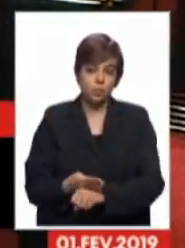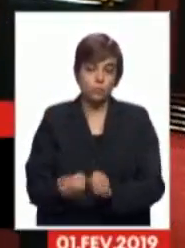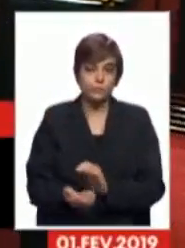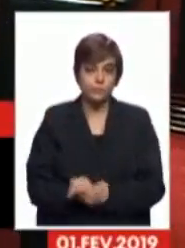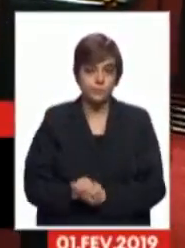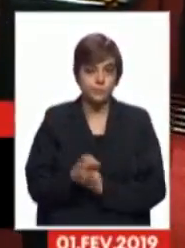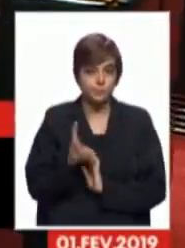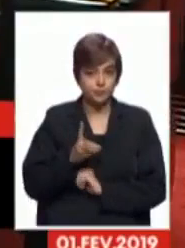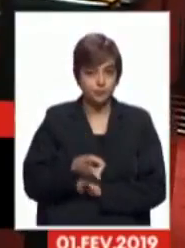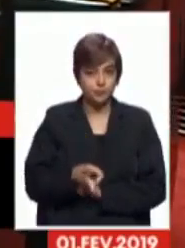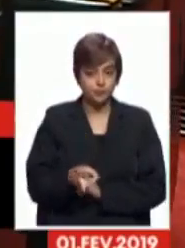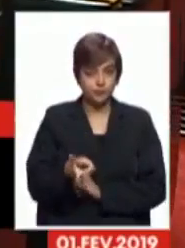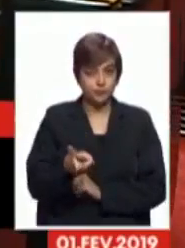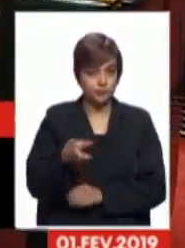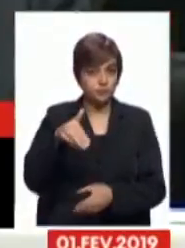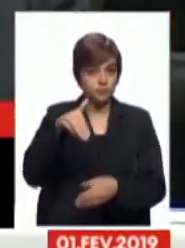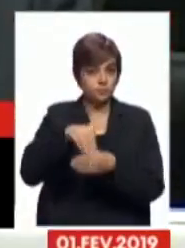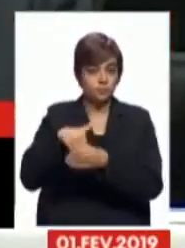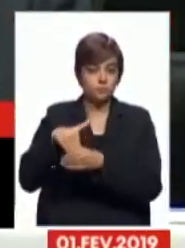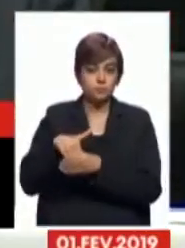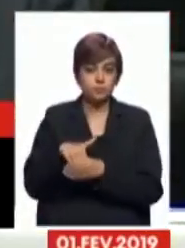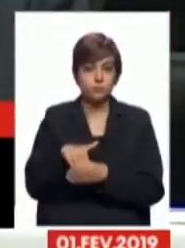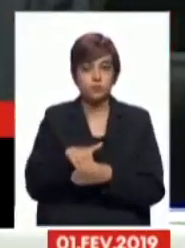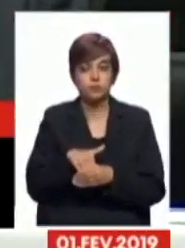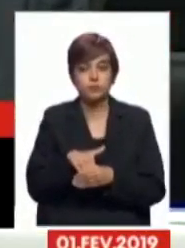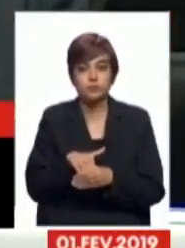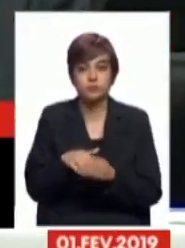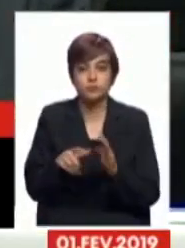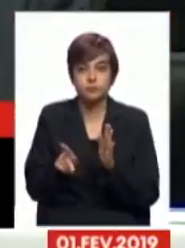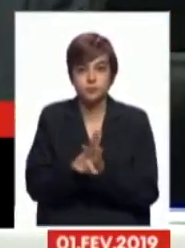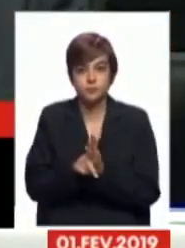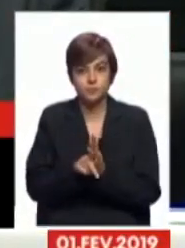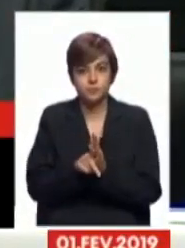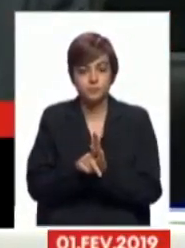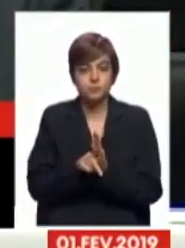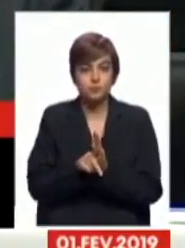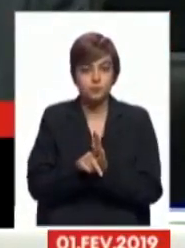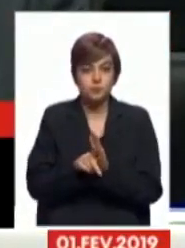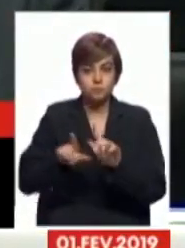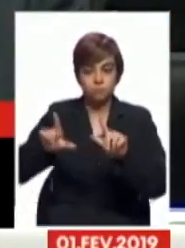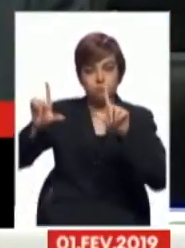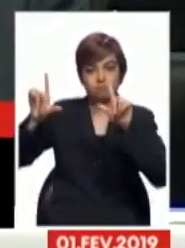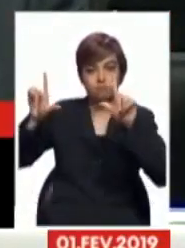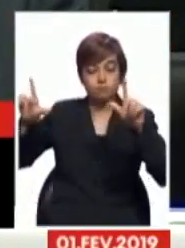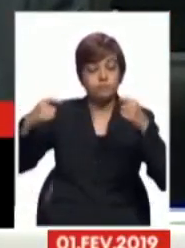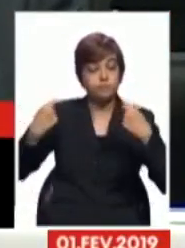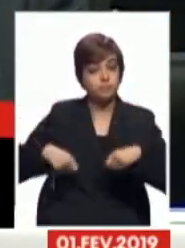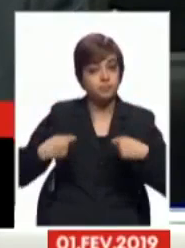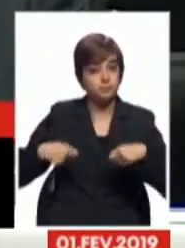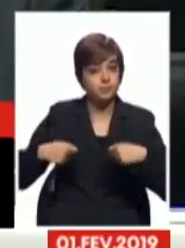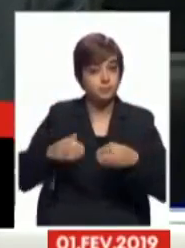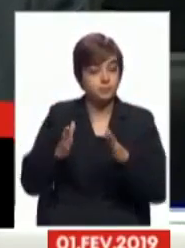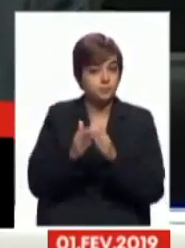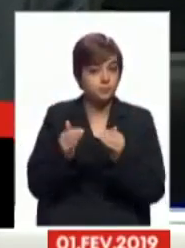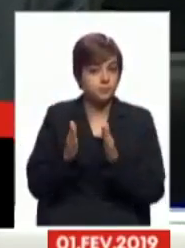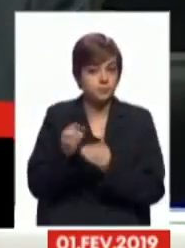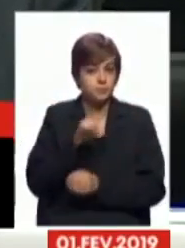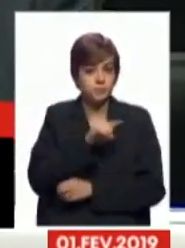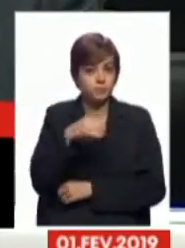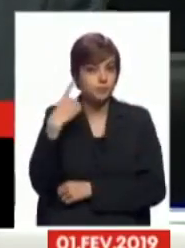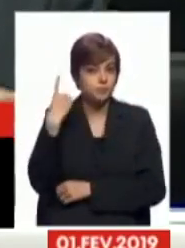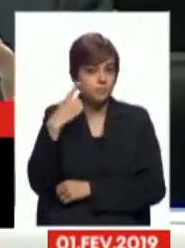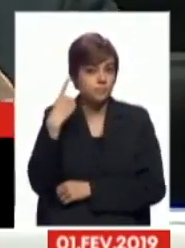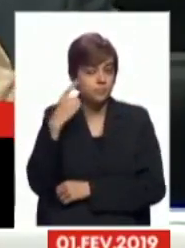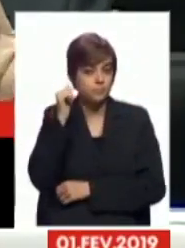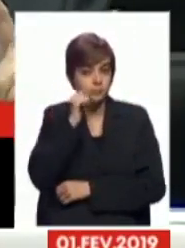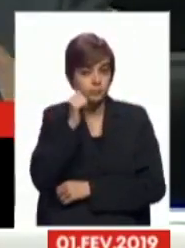proceder à votação pelo processo eletrônico, a presidência solicita às deputadas e aos deputados que